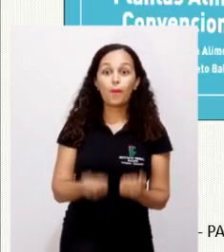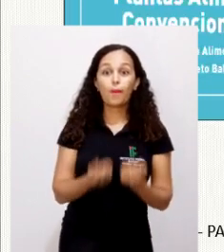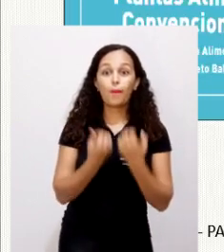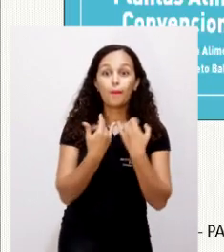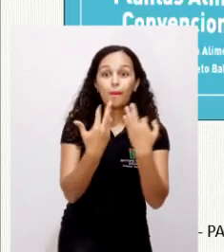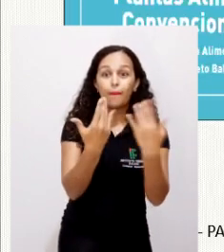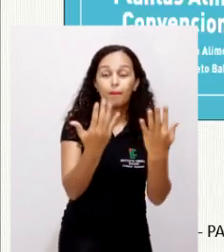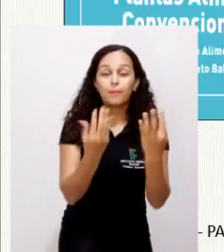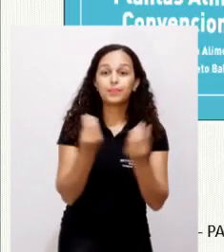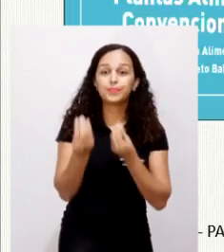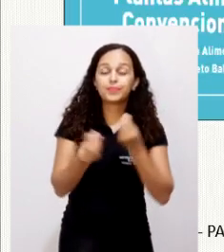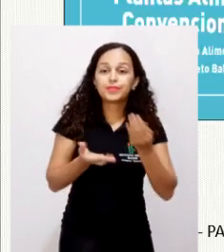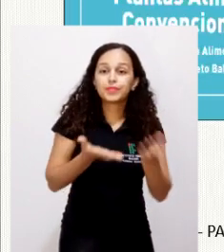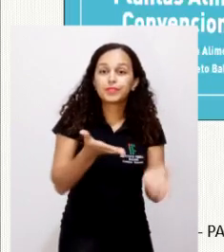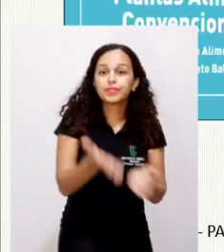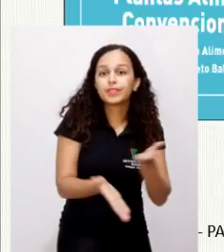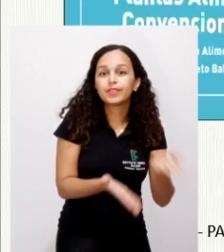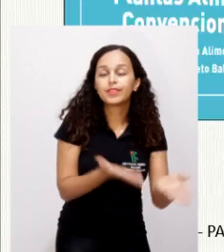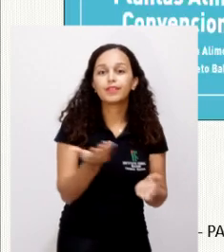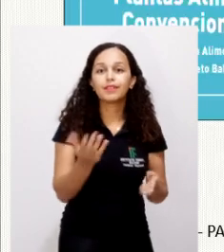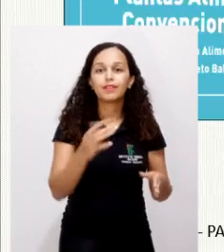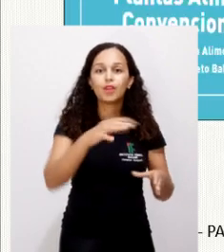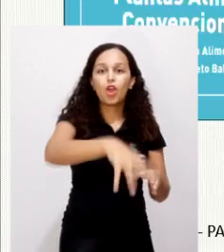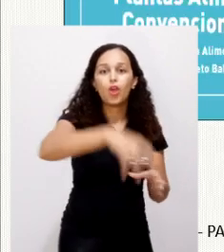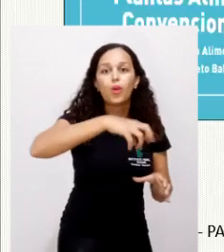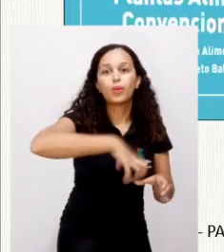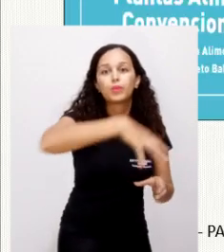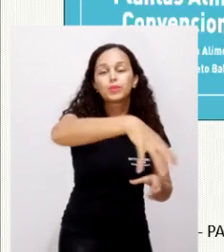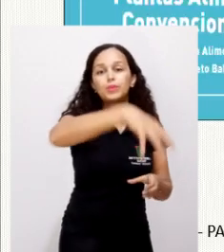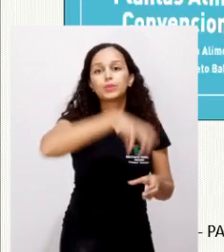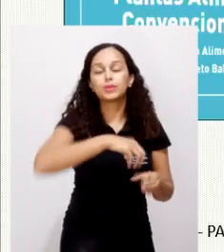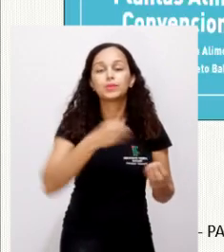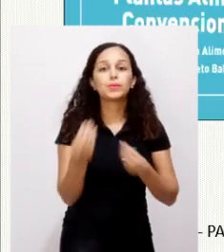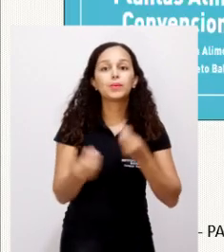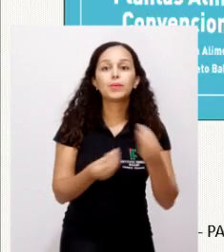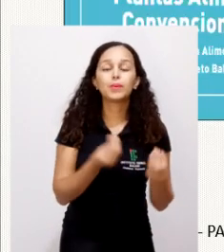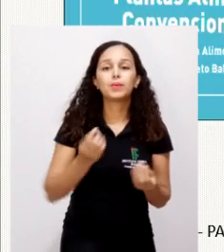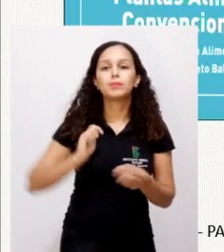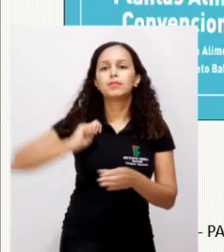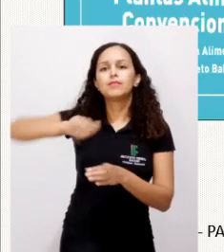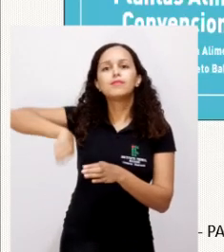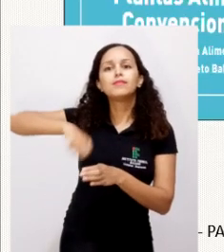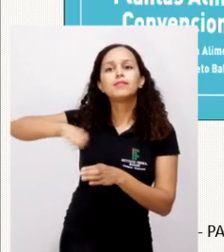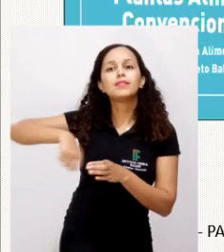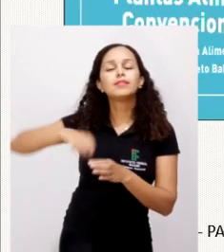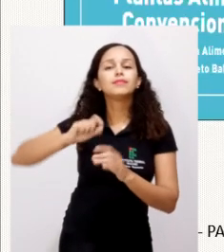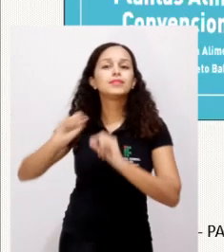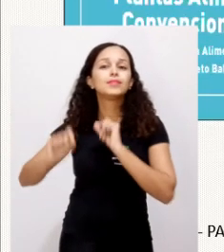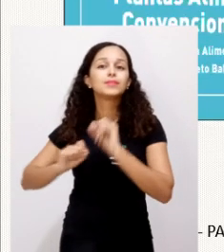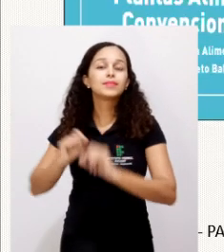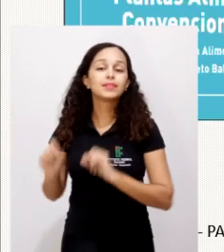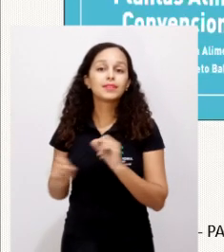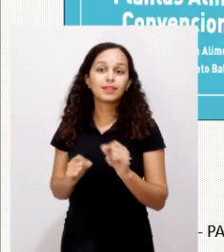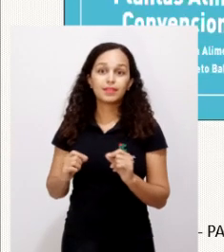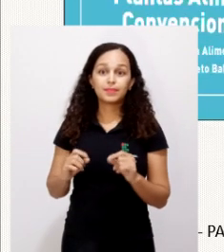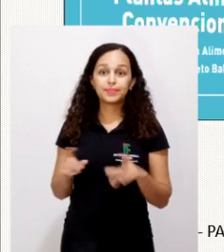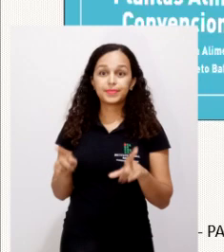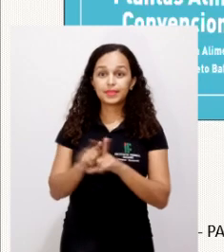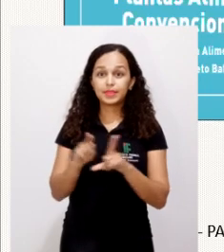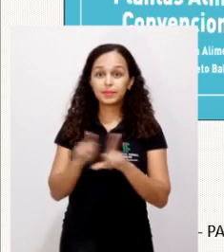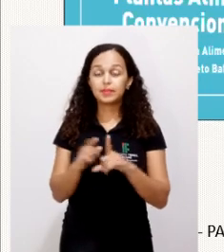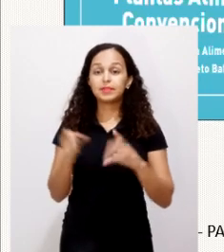e colher, como usar, né, quais as preparações que podem ser feitas a partir da punk, assim como os